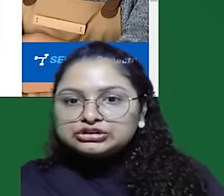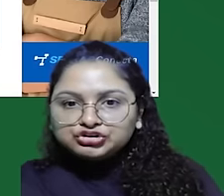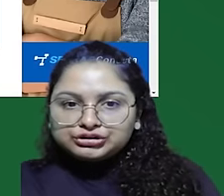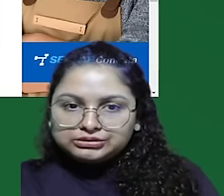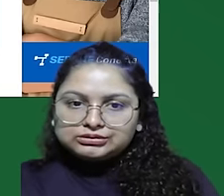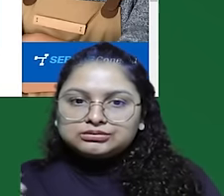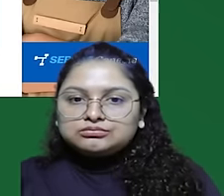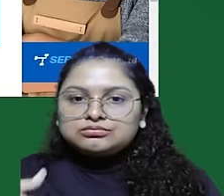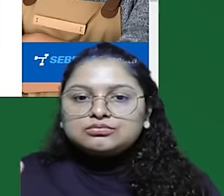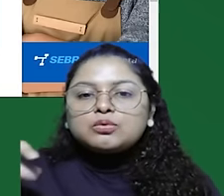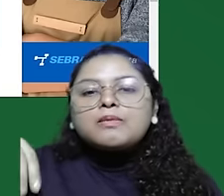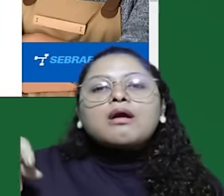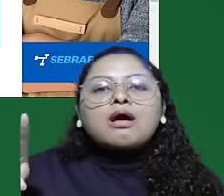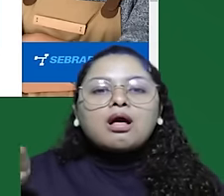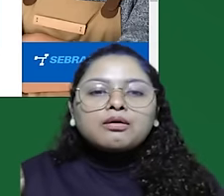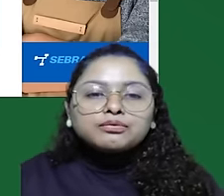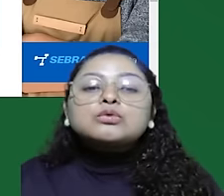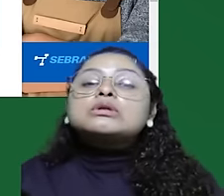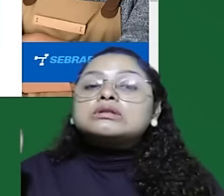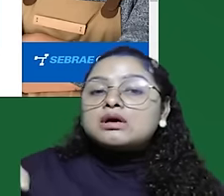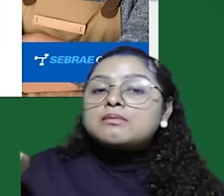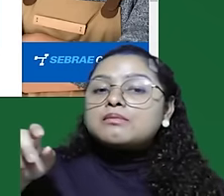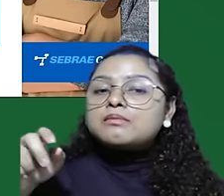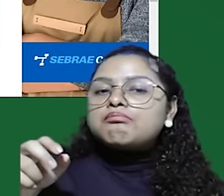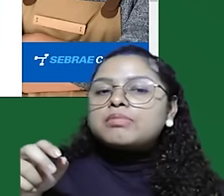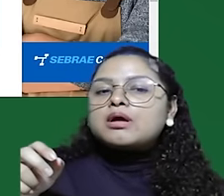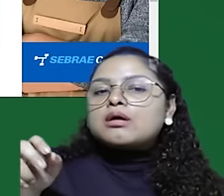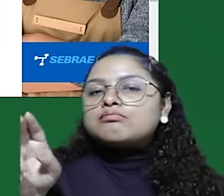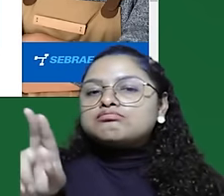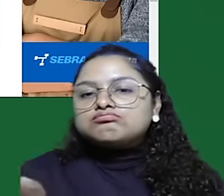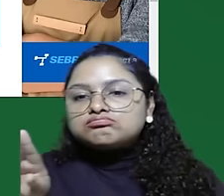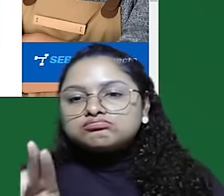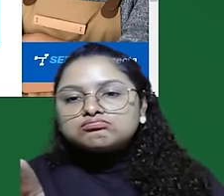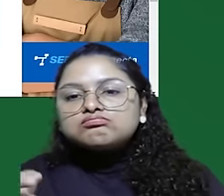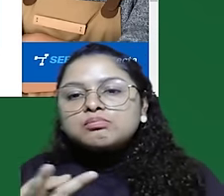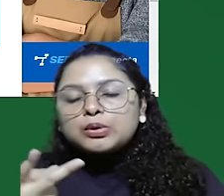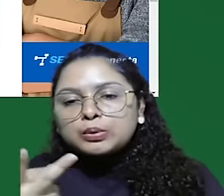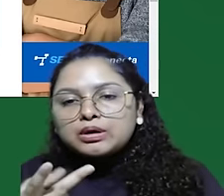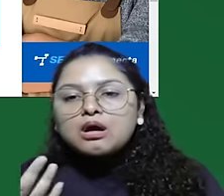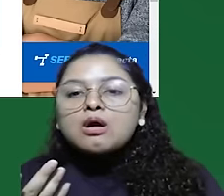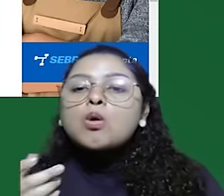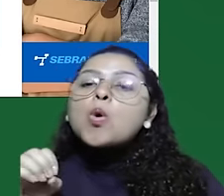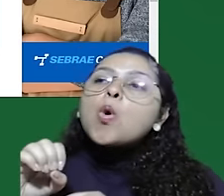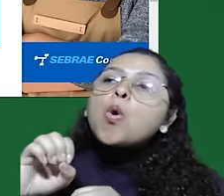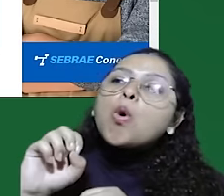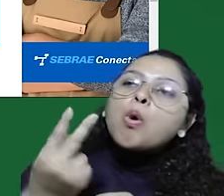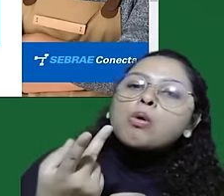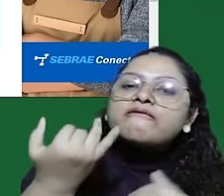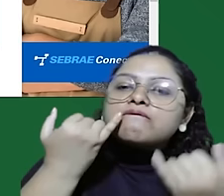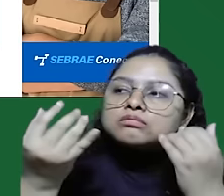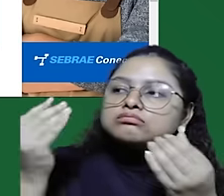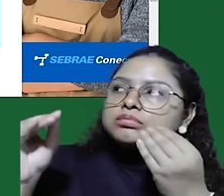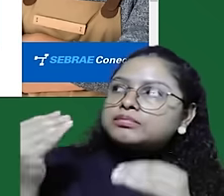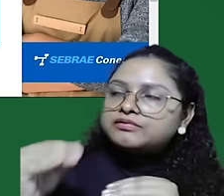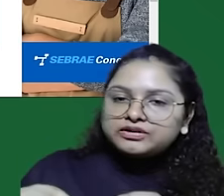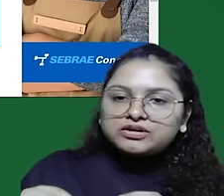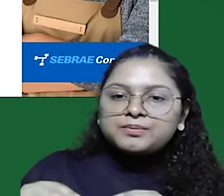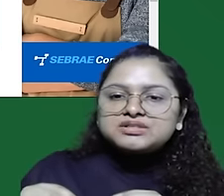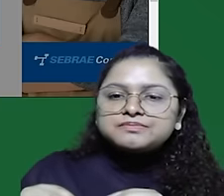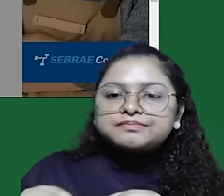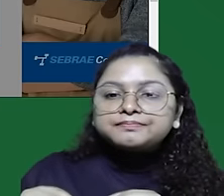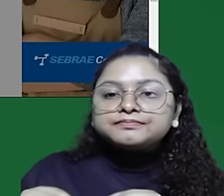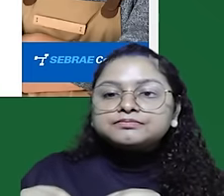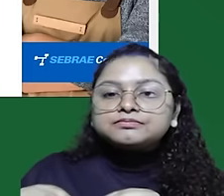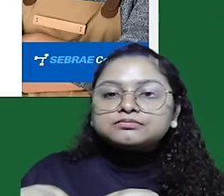eu consigo fazer a utilização de encontrar com código de barra ou inserir os dados eu insiro aqui os dados dele